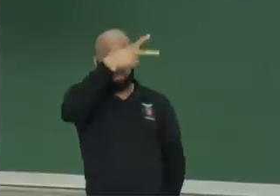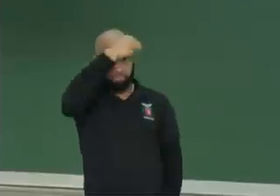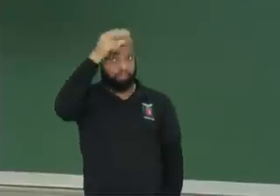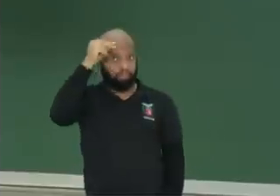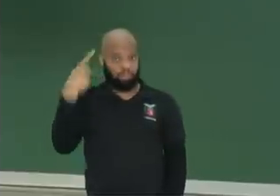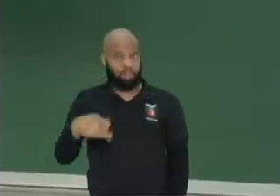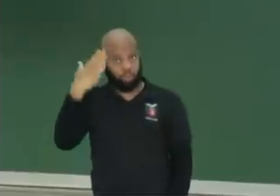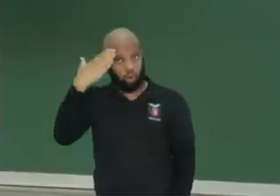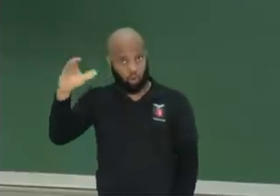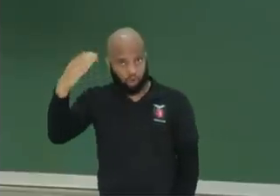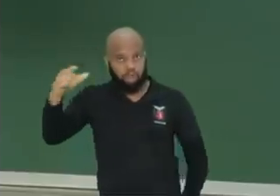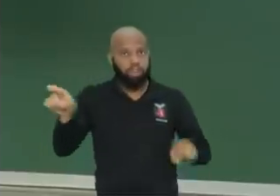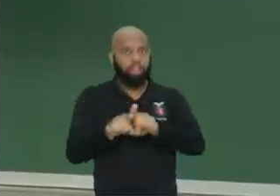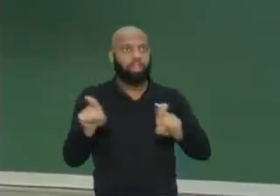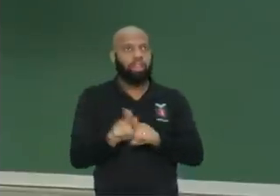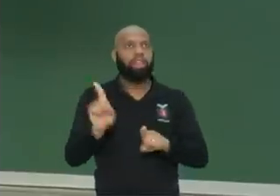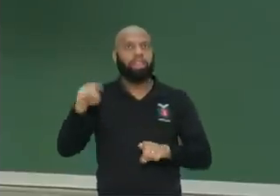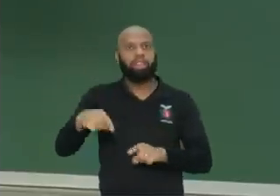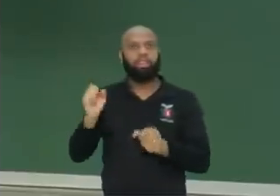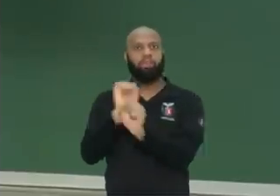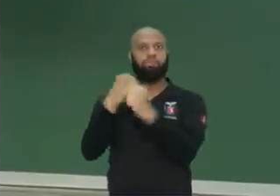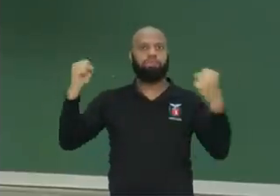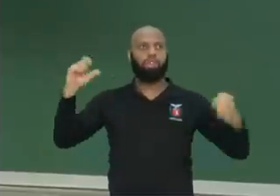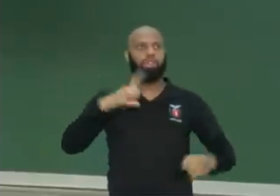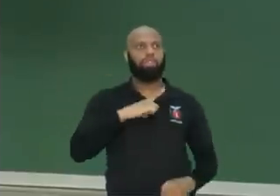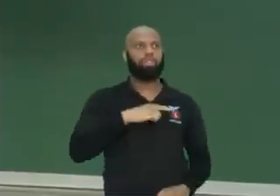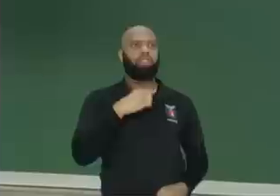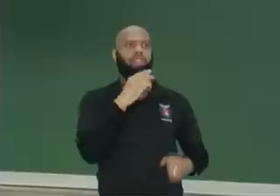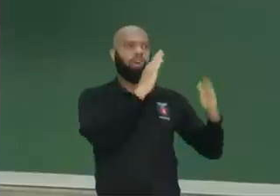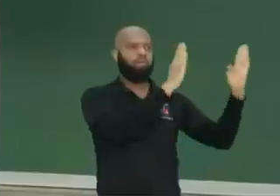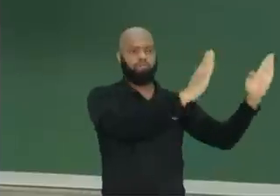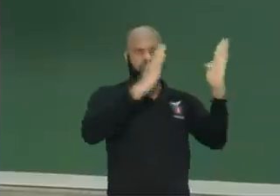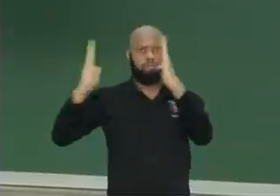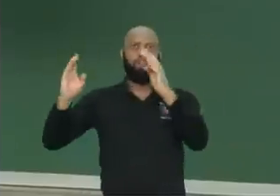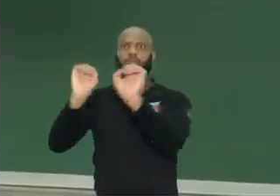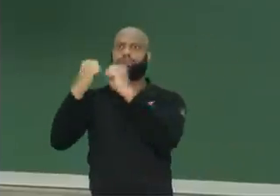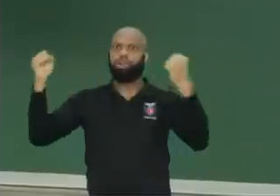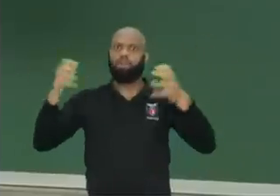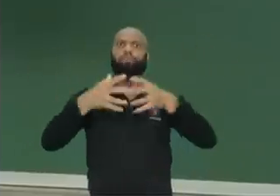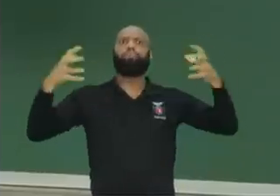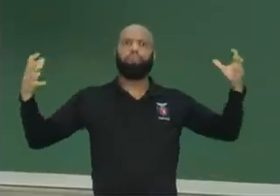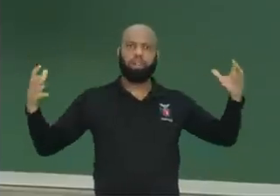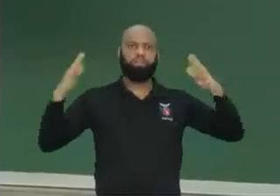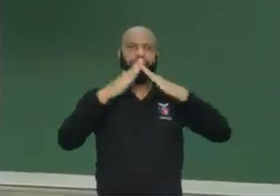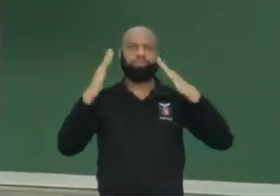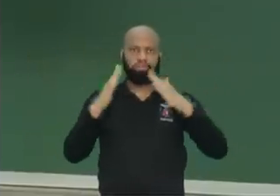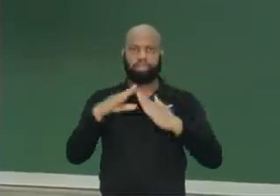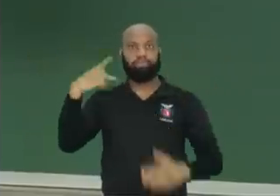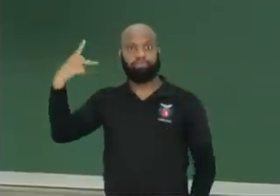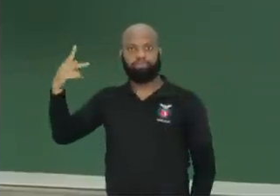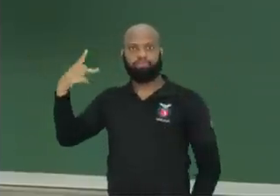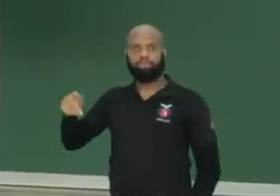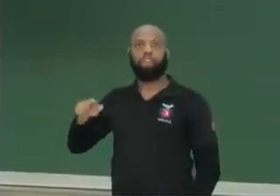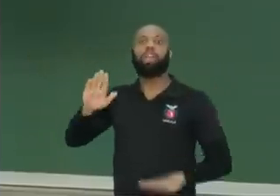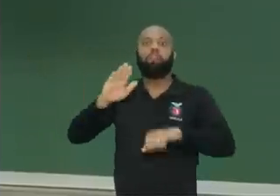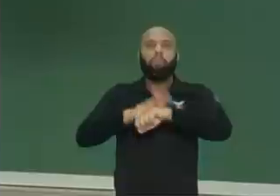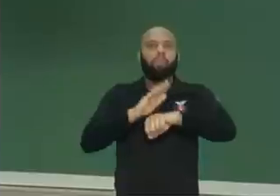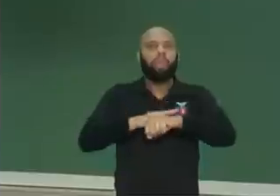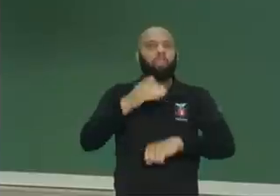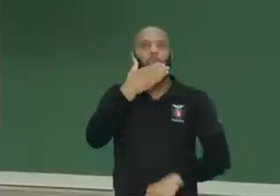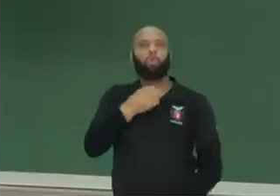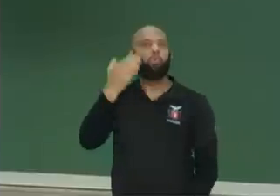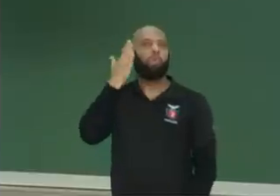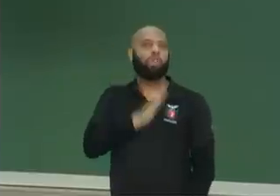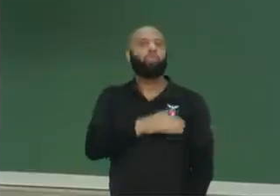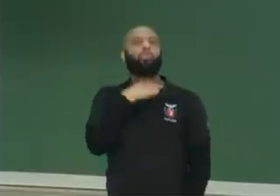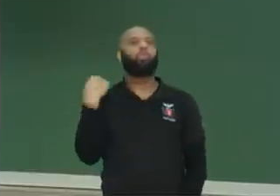de Curitiba, e essa é uma residência muito grande, né? São duas alas a residência do Barão. Quando o Barão morreu, essa residência ela